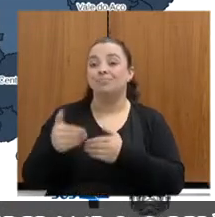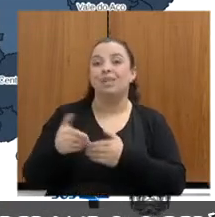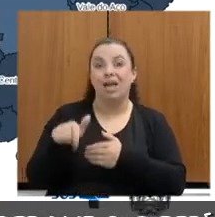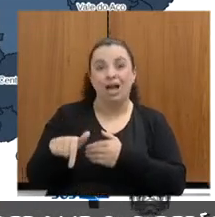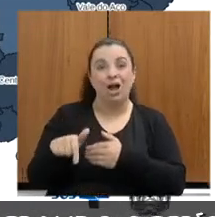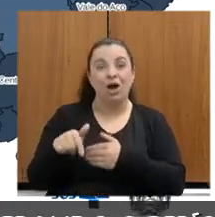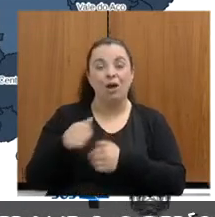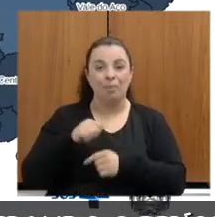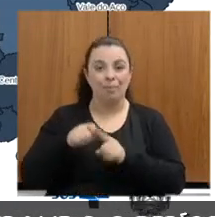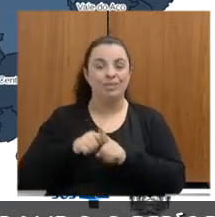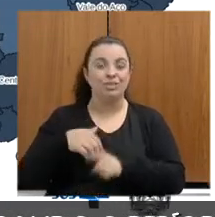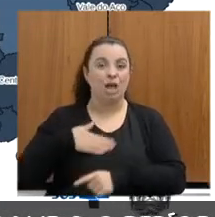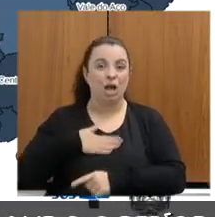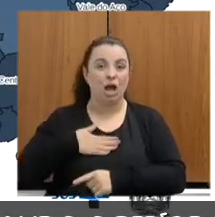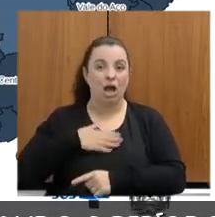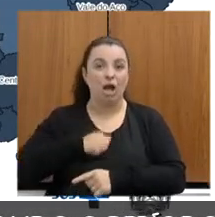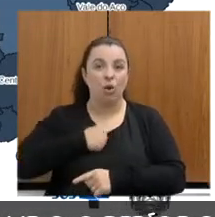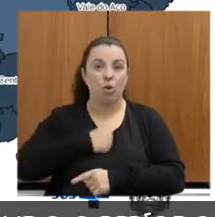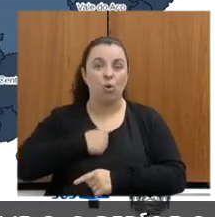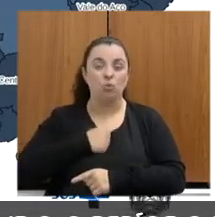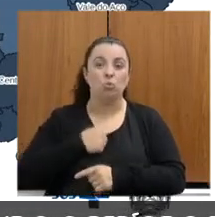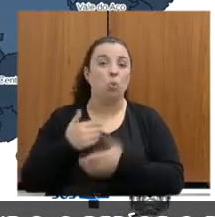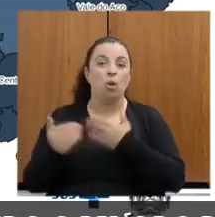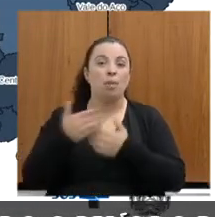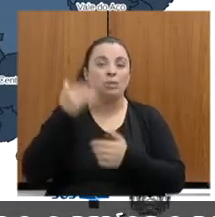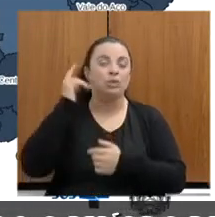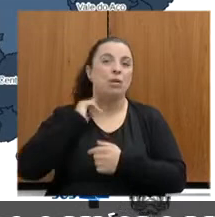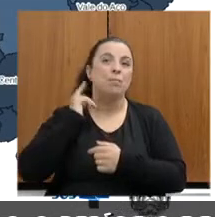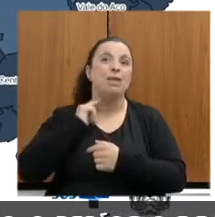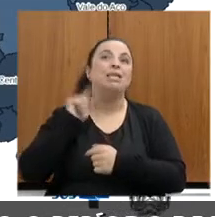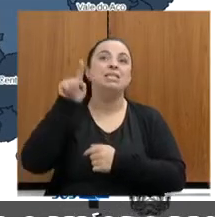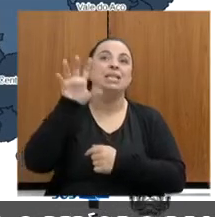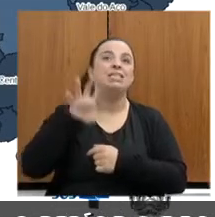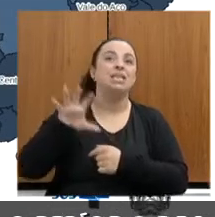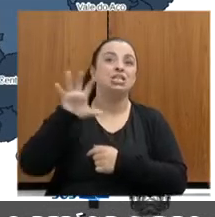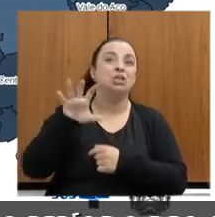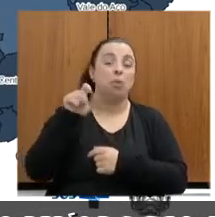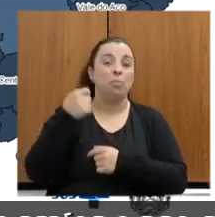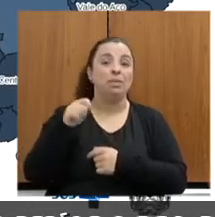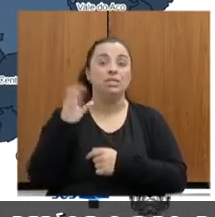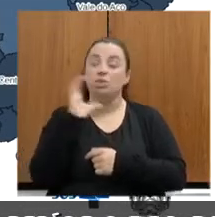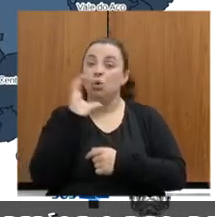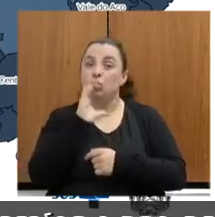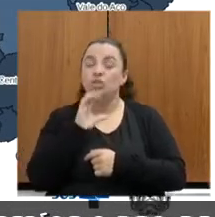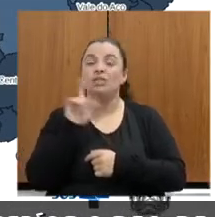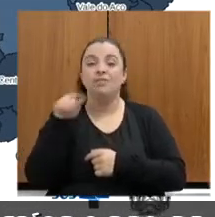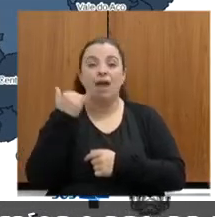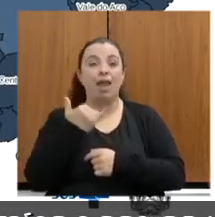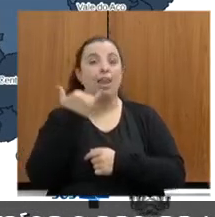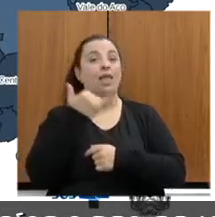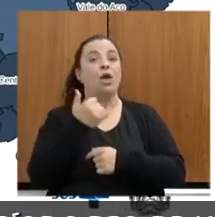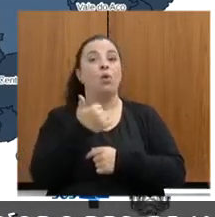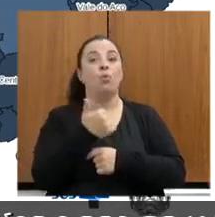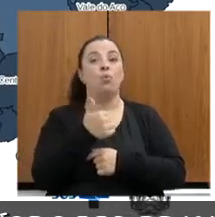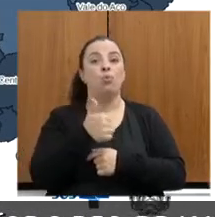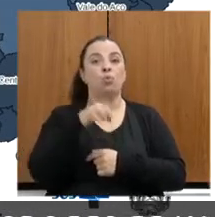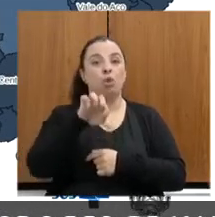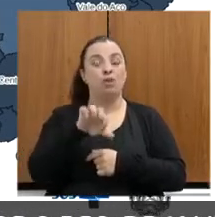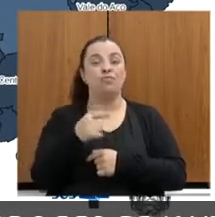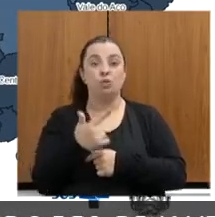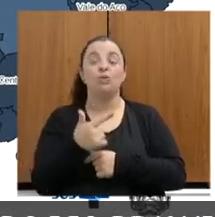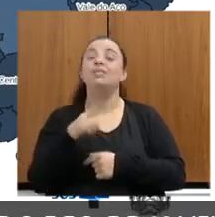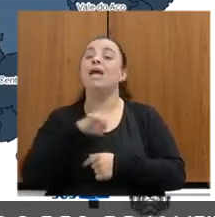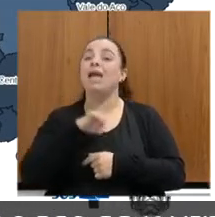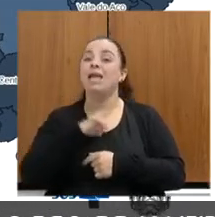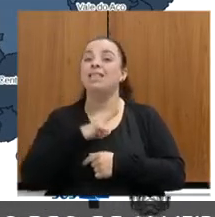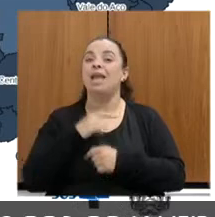Mineiro cidadão daquela região que precisar de um atendimento de urgência vai ligar 192 vai ter ambulância disposição Oi e